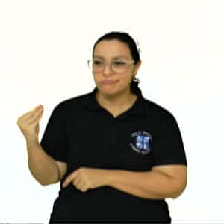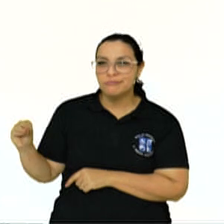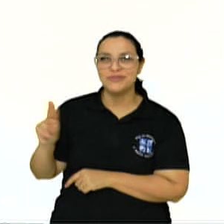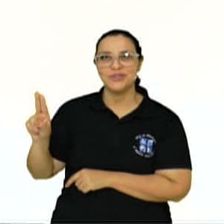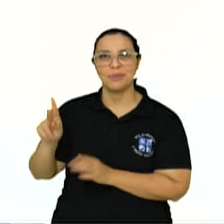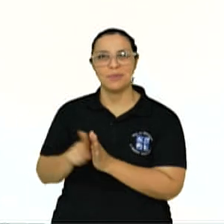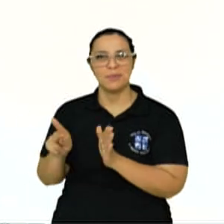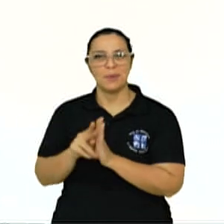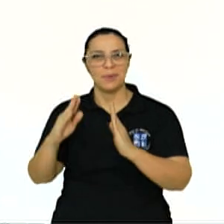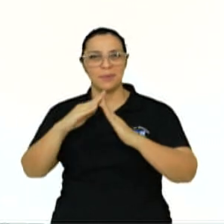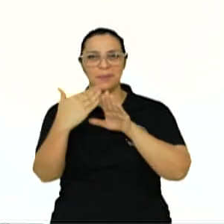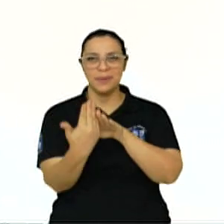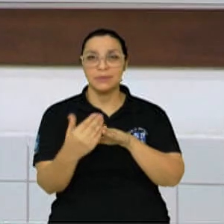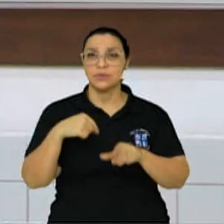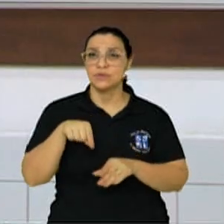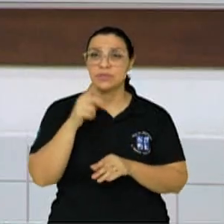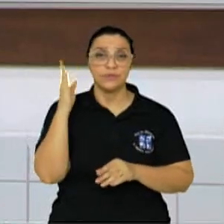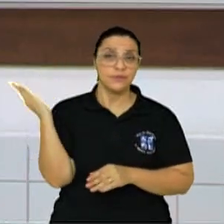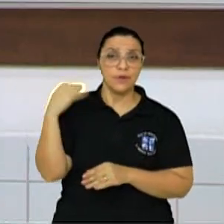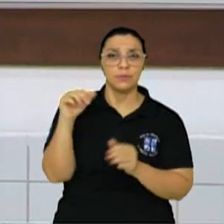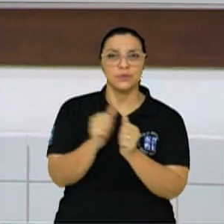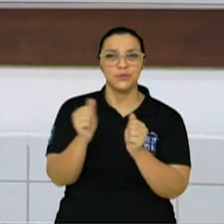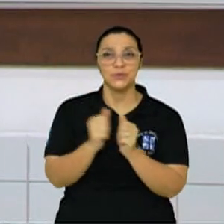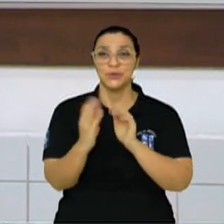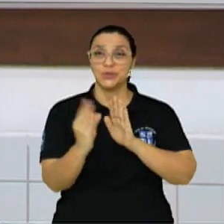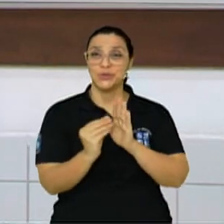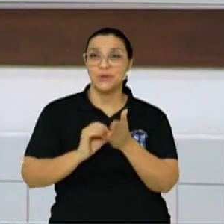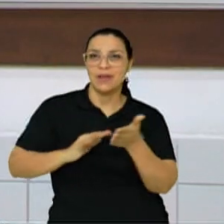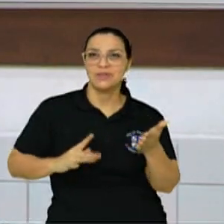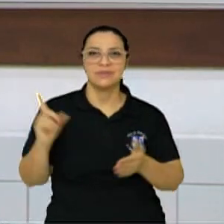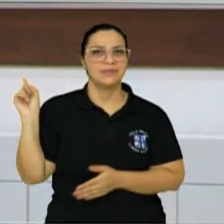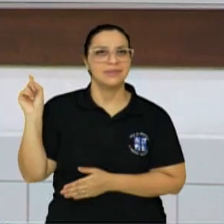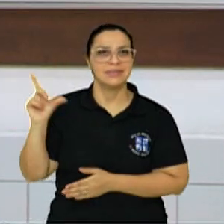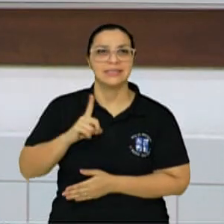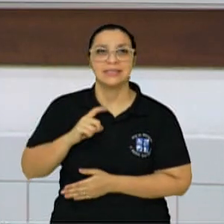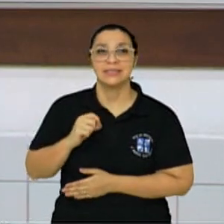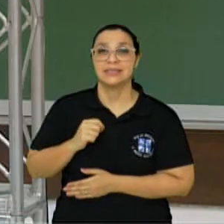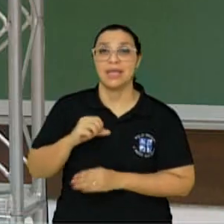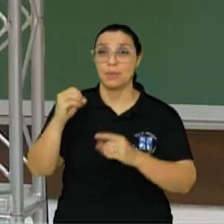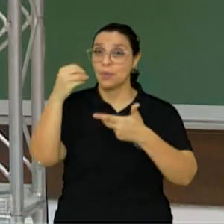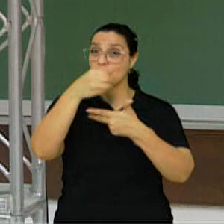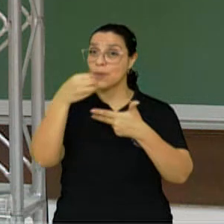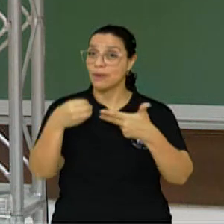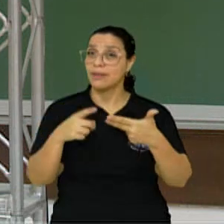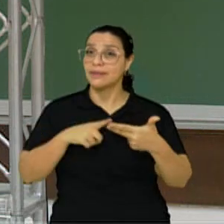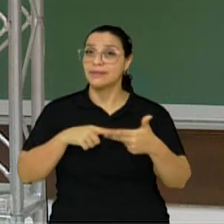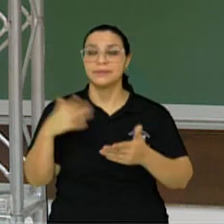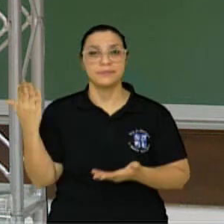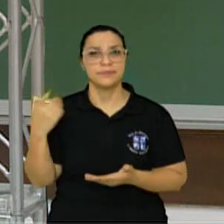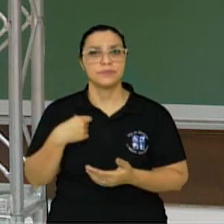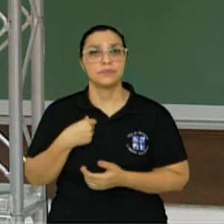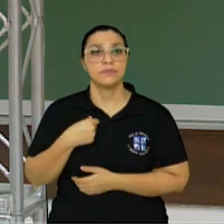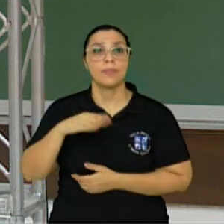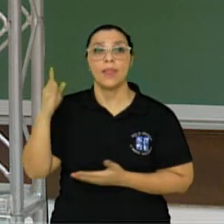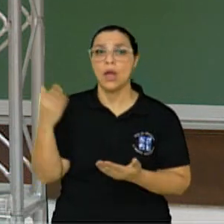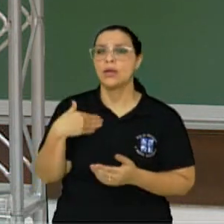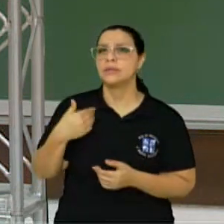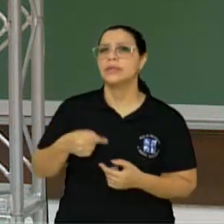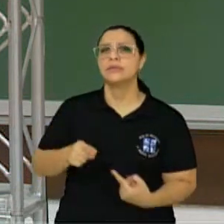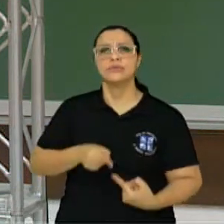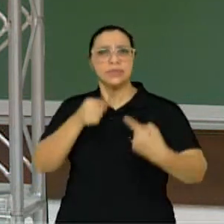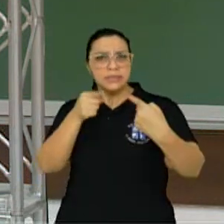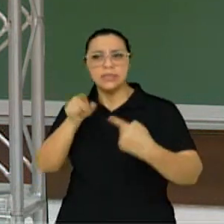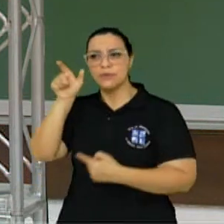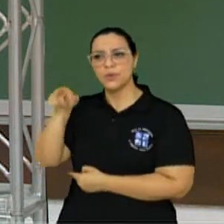nomes para a pirâmide. Então, vamos lá para o nosso primeiro exercício, exercício do Enem. João propôs um desafio a